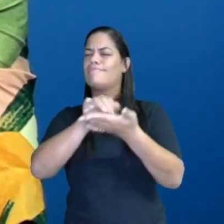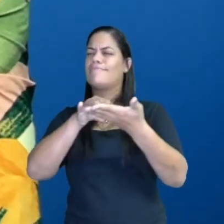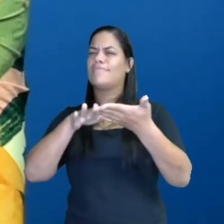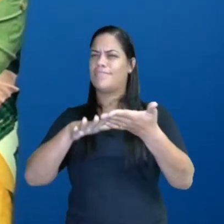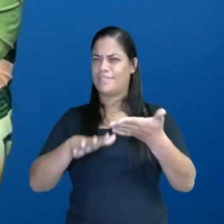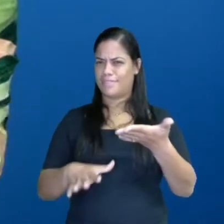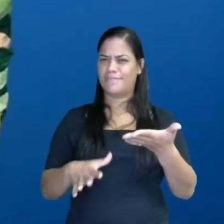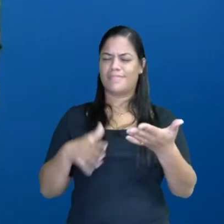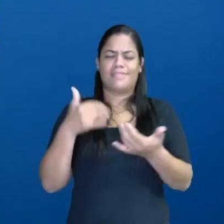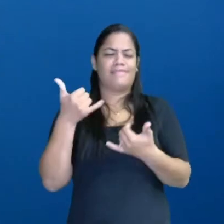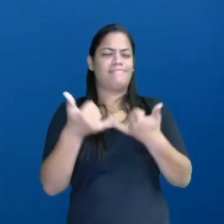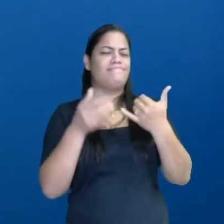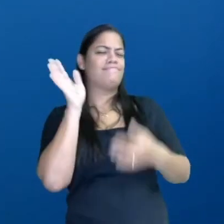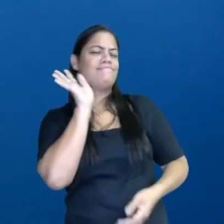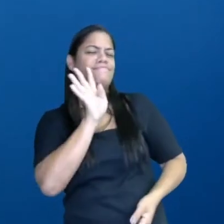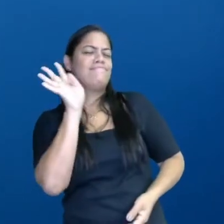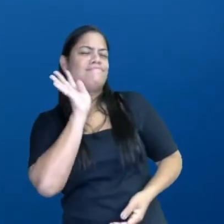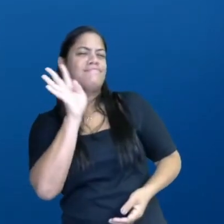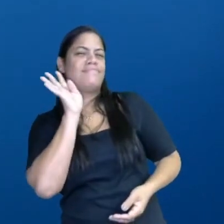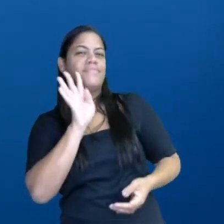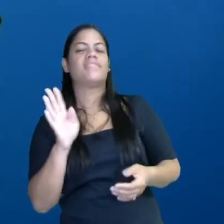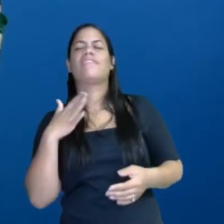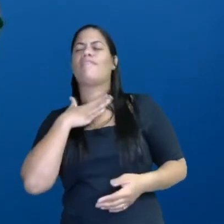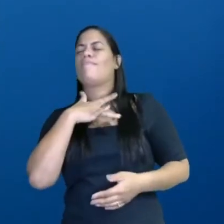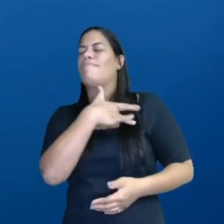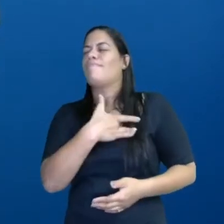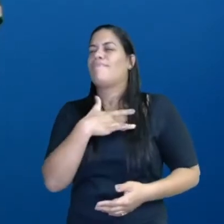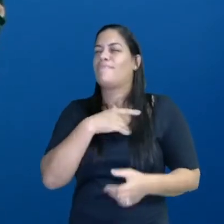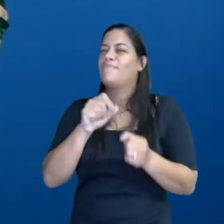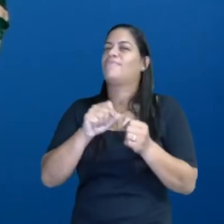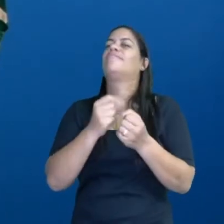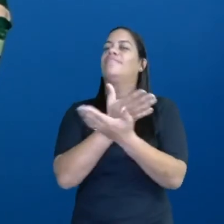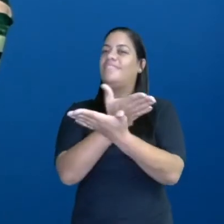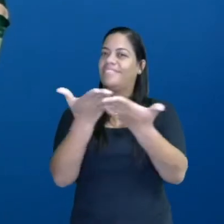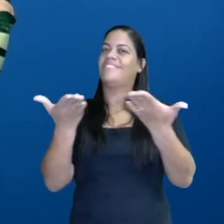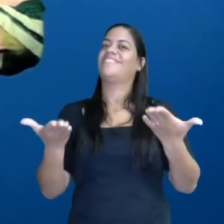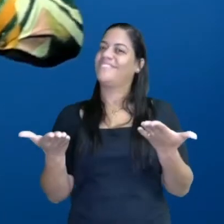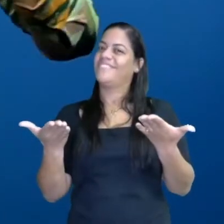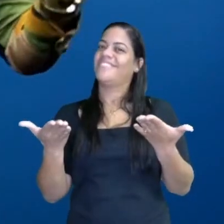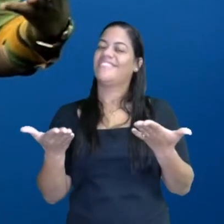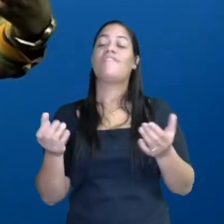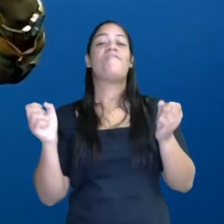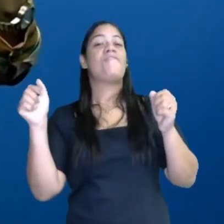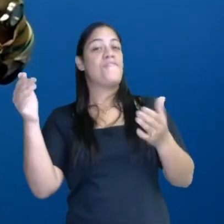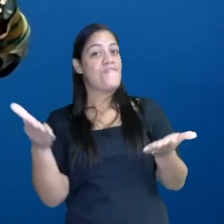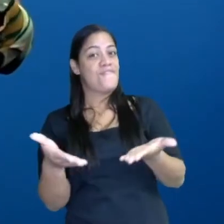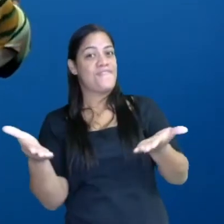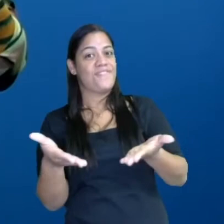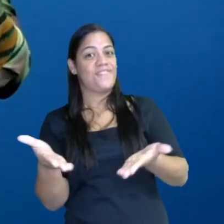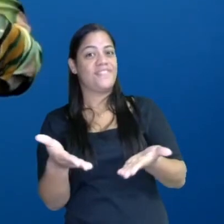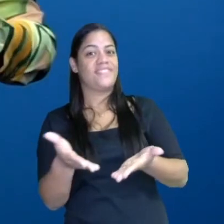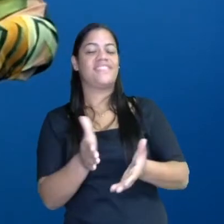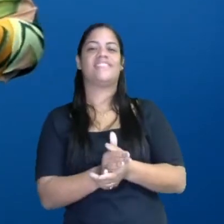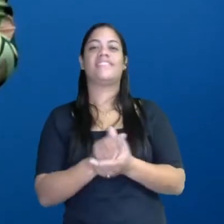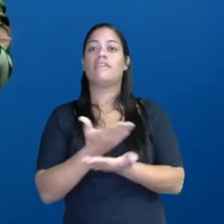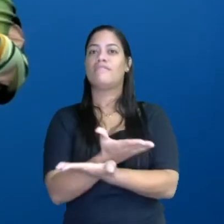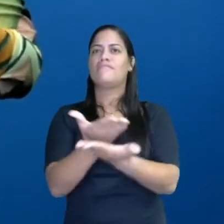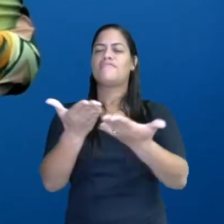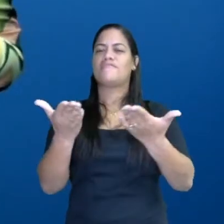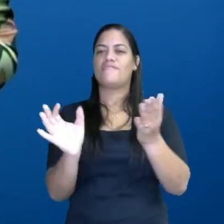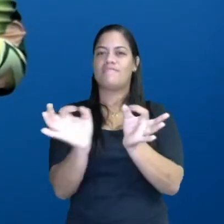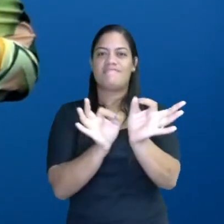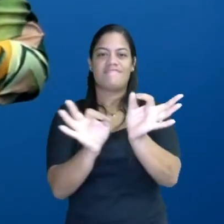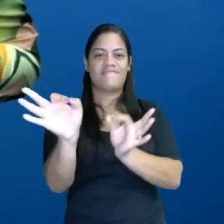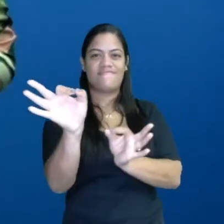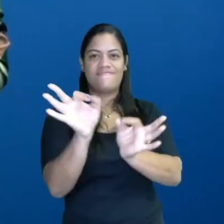atividade dinâmica que eu adoro fazer com vocês, né? Vocês já sabem. Então, ó, hoje, além de vocês